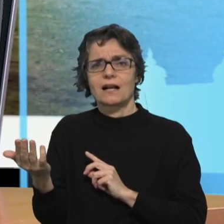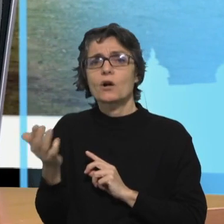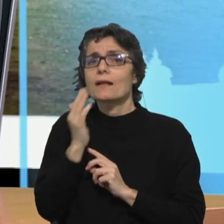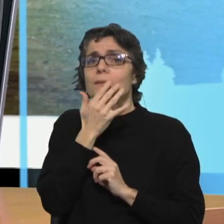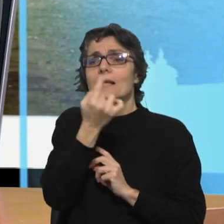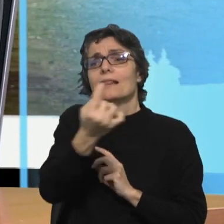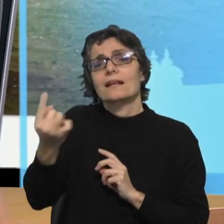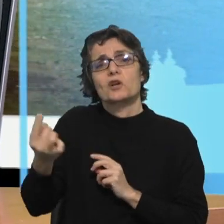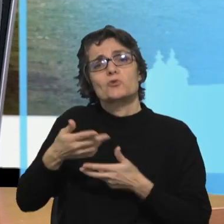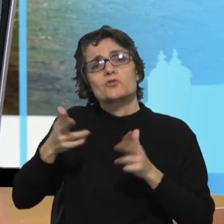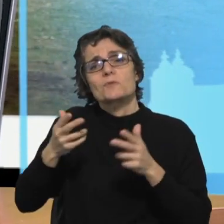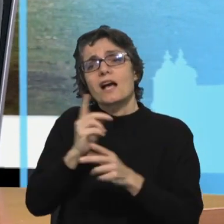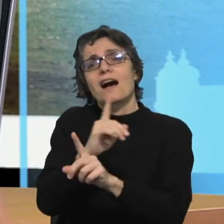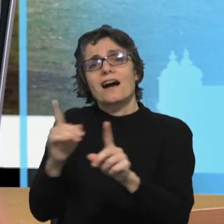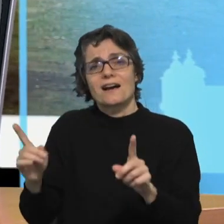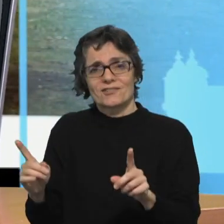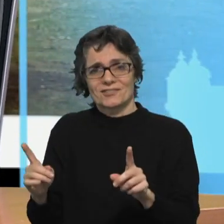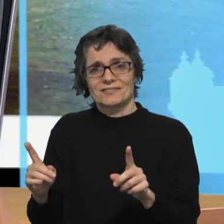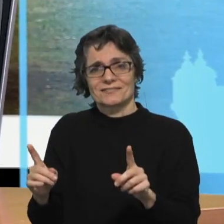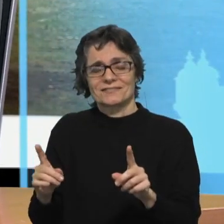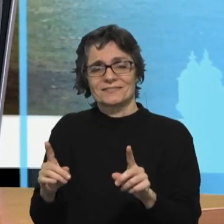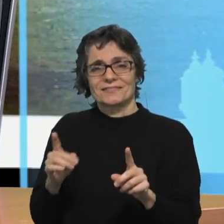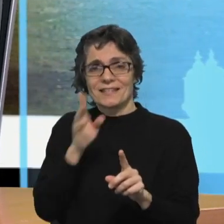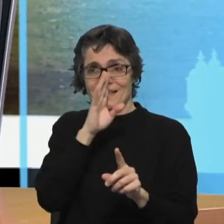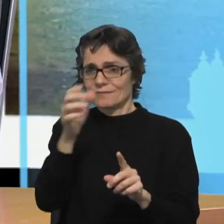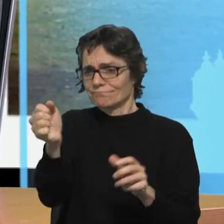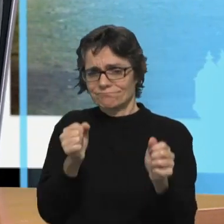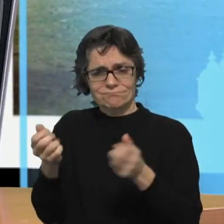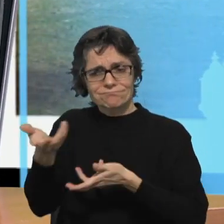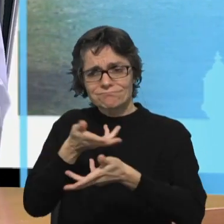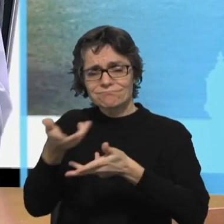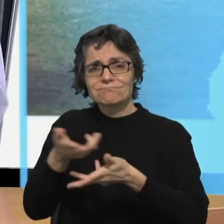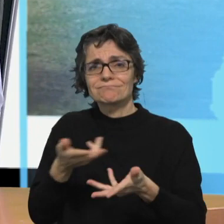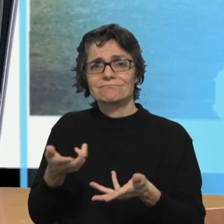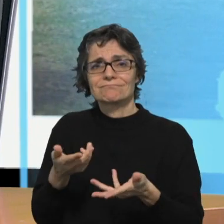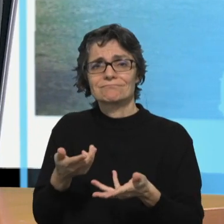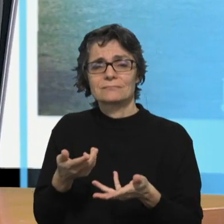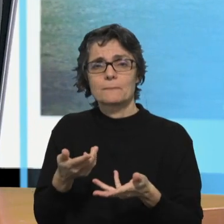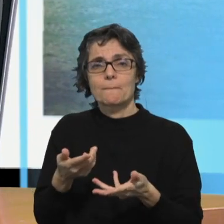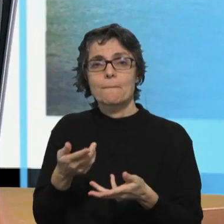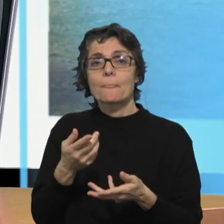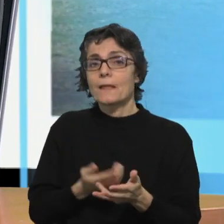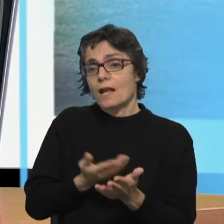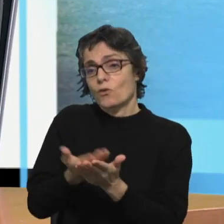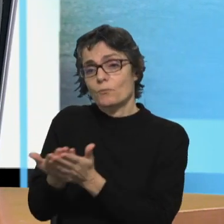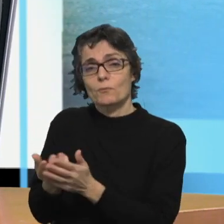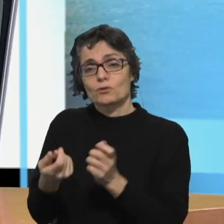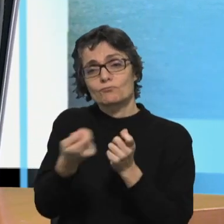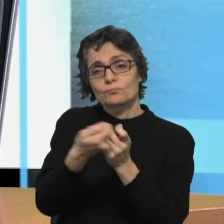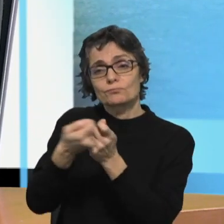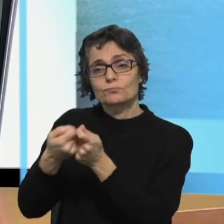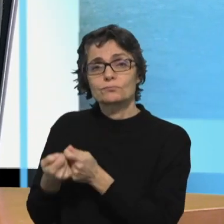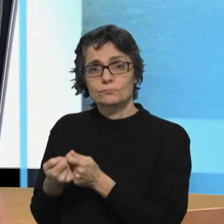para negociar connosco, não é? Então, vai haver um conjunto de propostas. Sempre nesta lógica